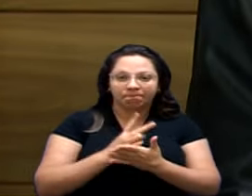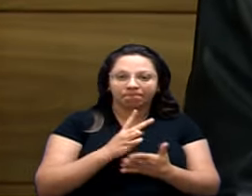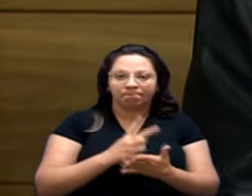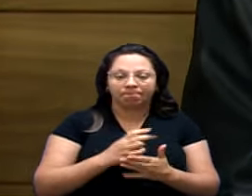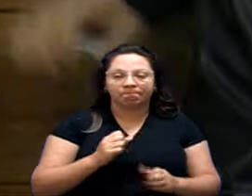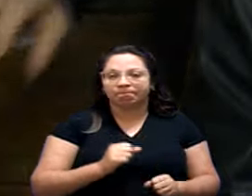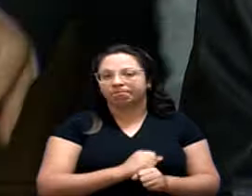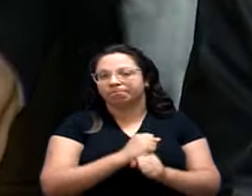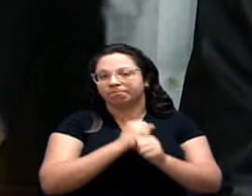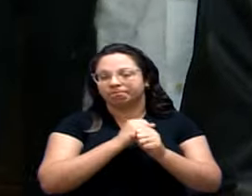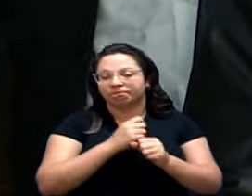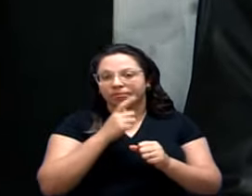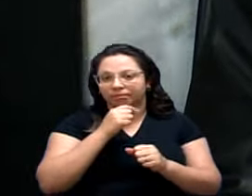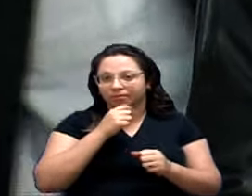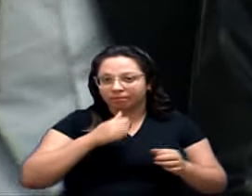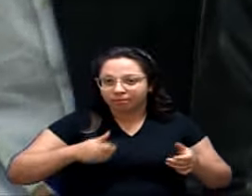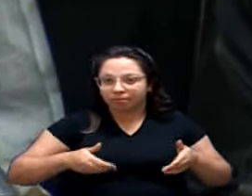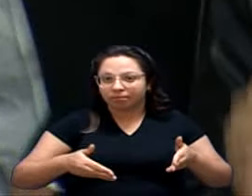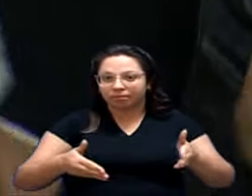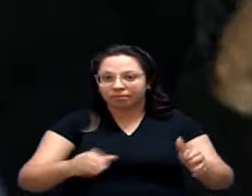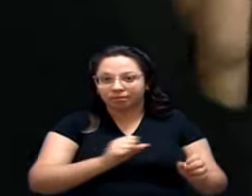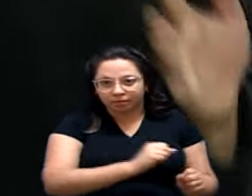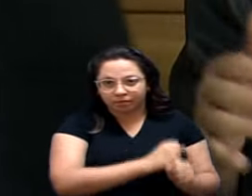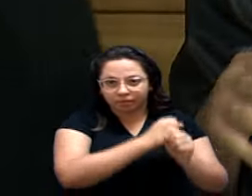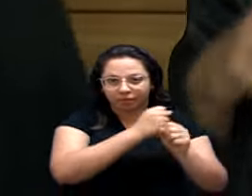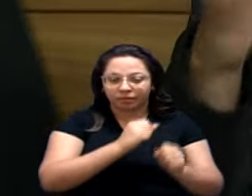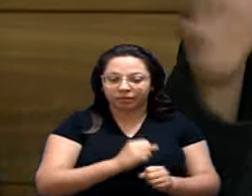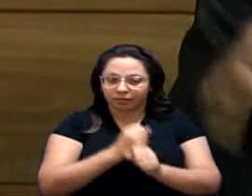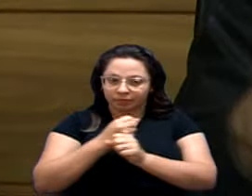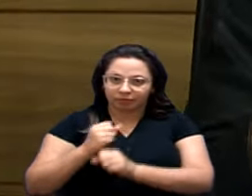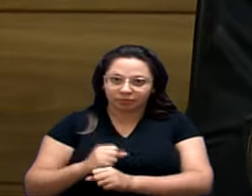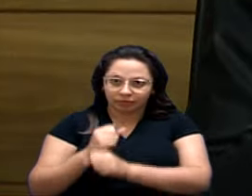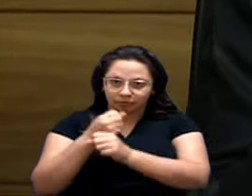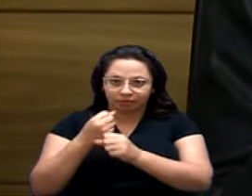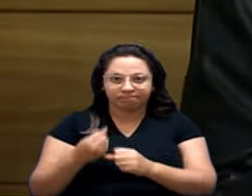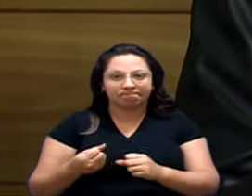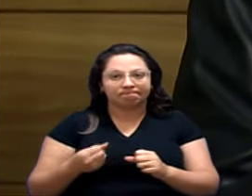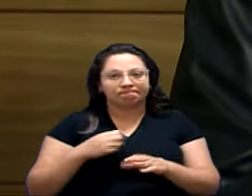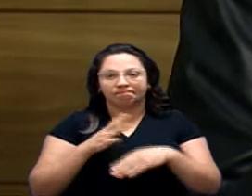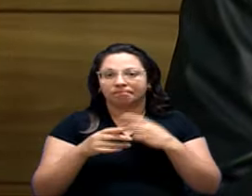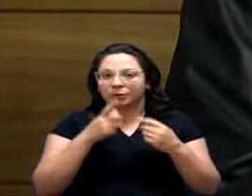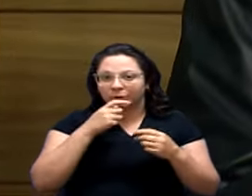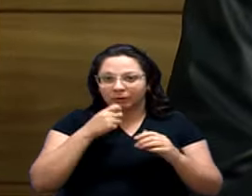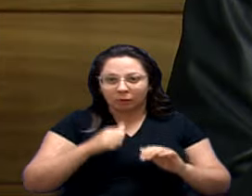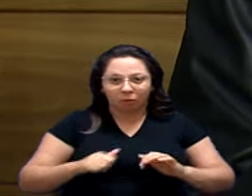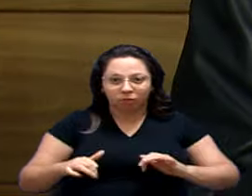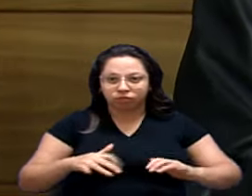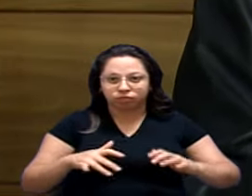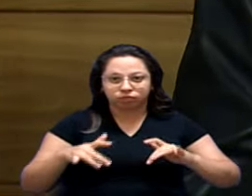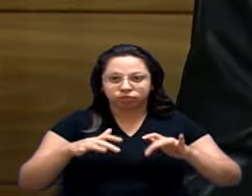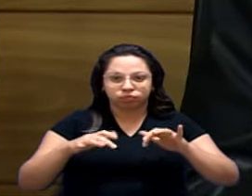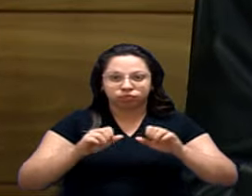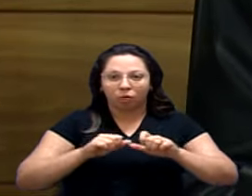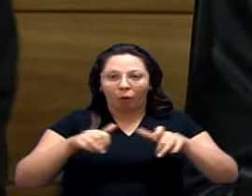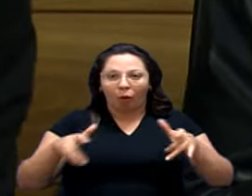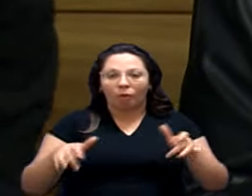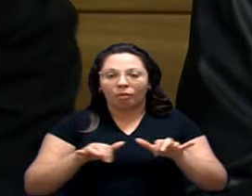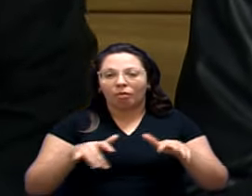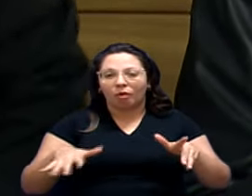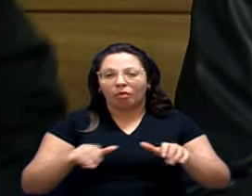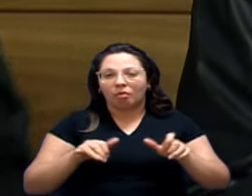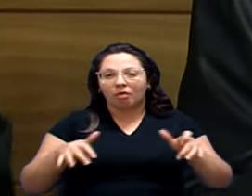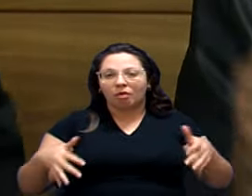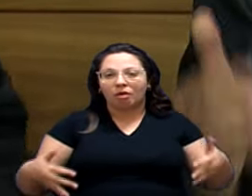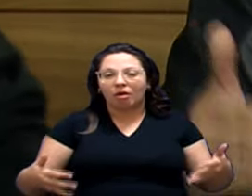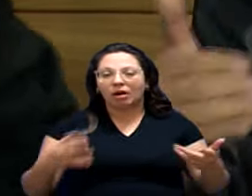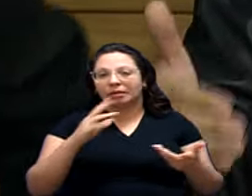margens e o que aconteceu vieram as chuvas e houve as inundações e depois o governo municipal no caso de São Paulo precisou atender